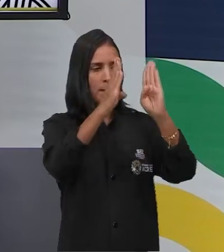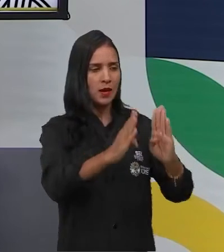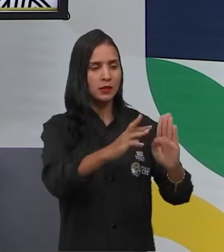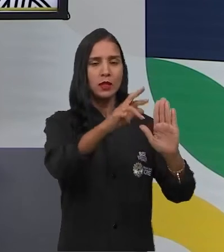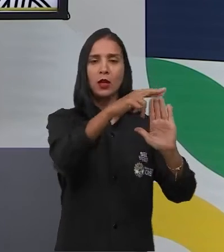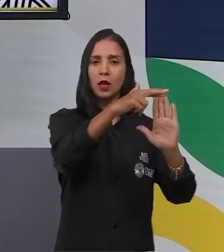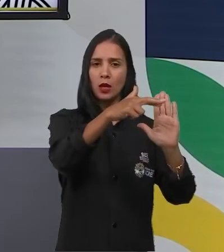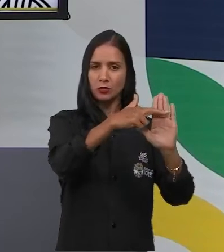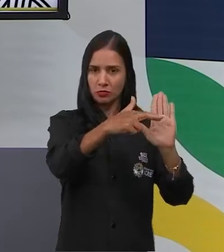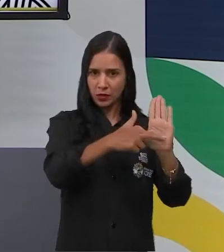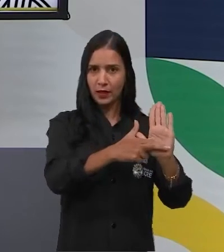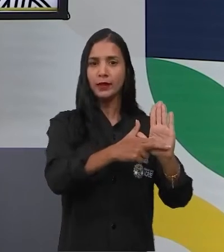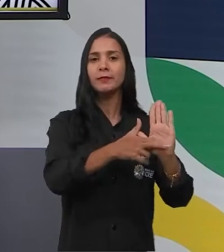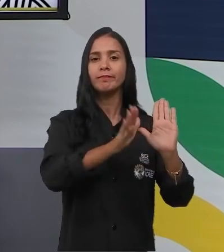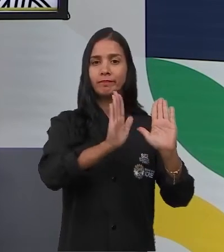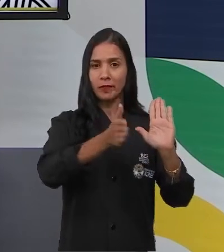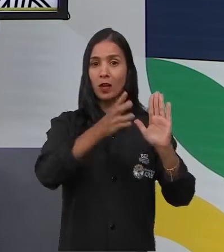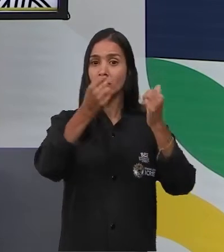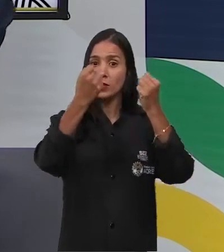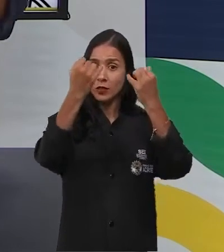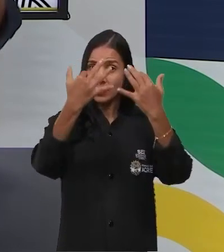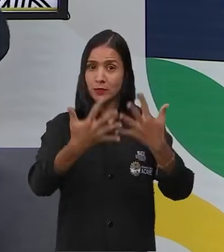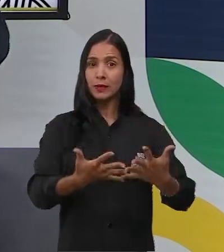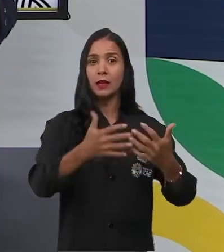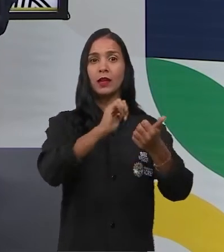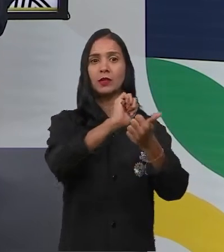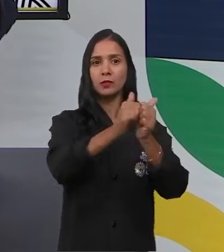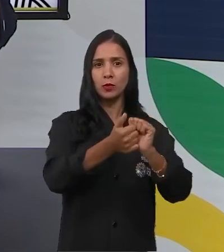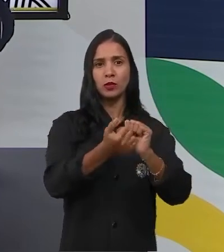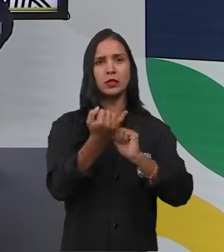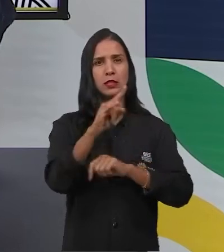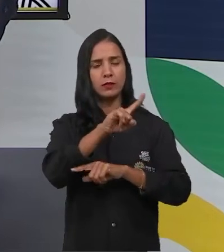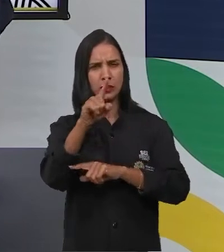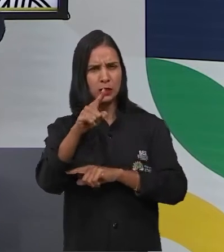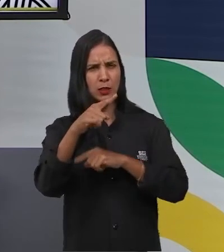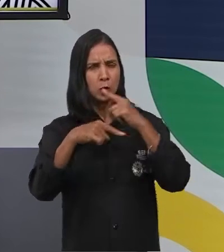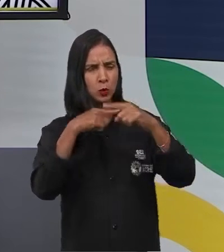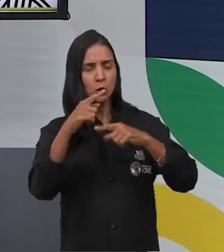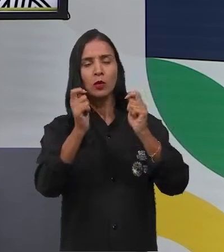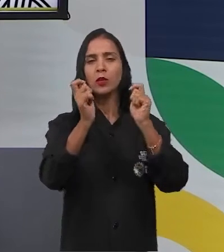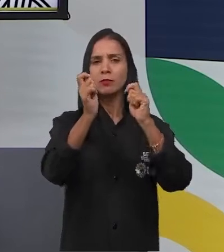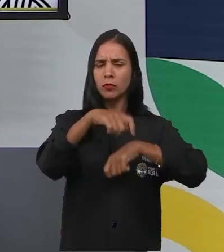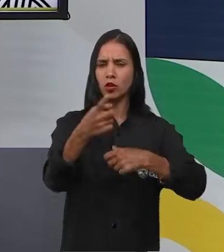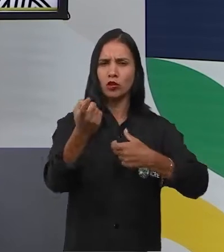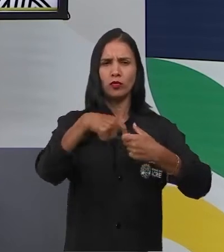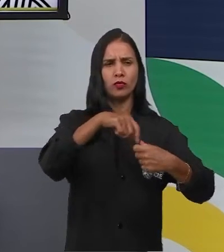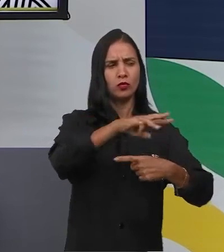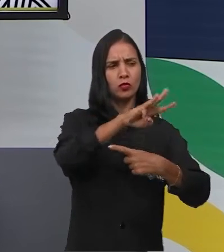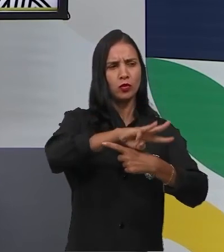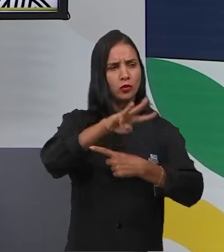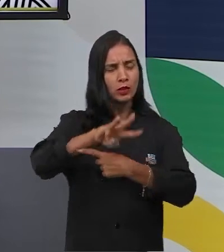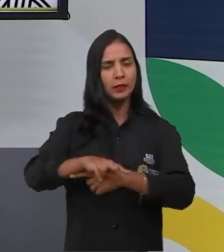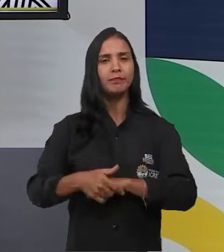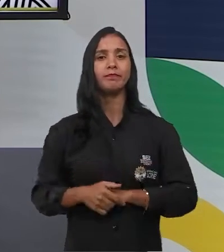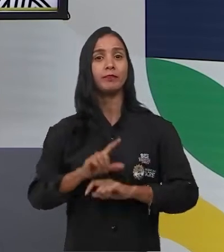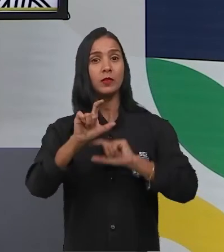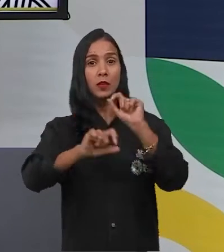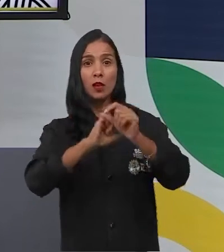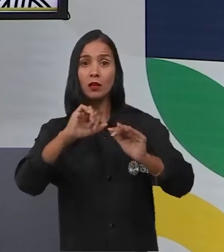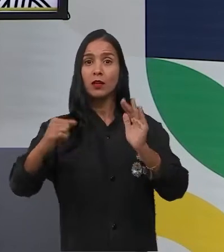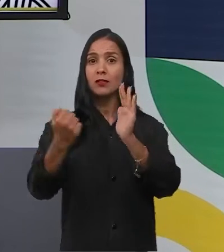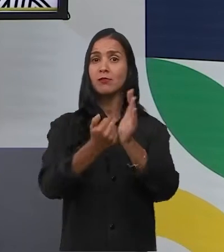mencionamos sobre os esportes, qualquer coisa, acessa a plataforma, revisa essa aula, do que é que define o esporte, mas seria essa